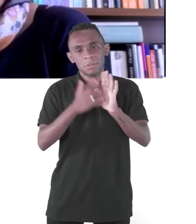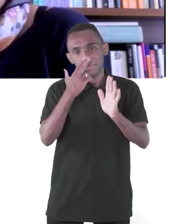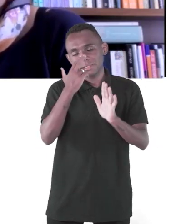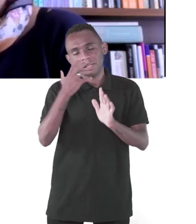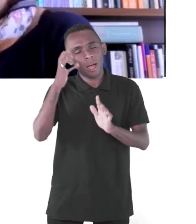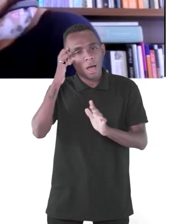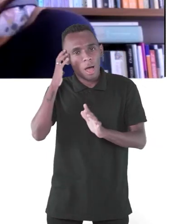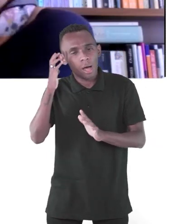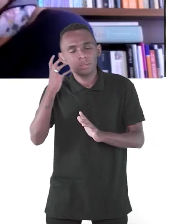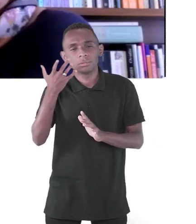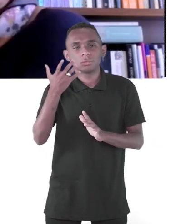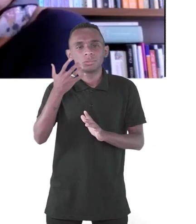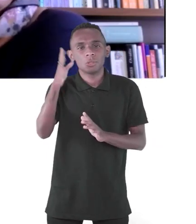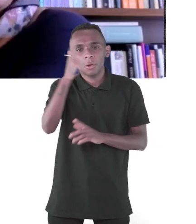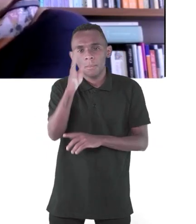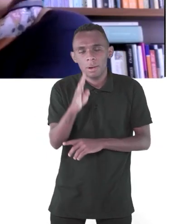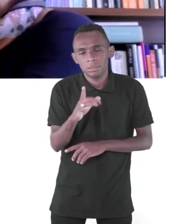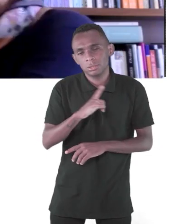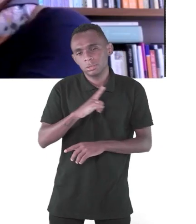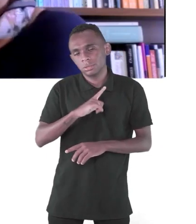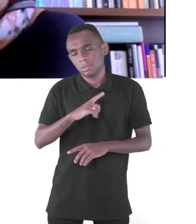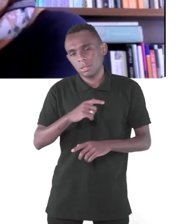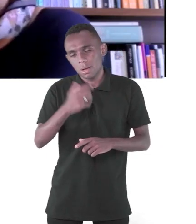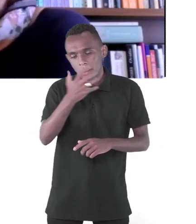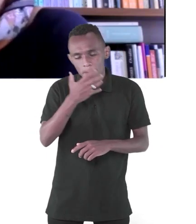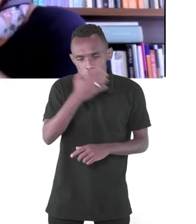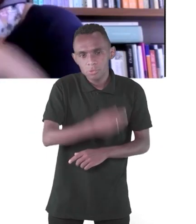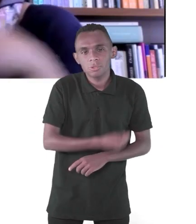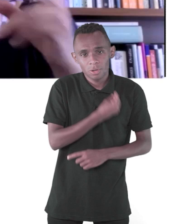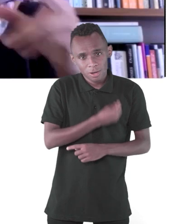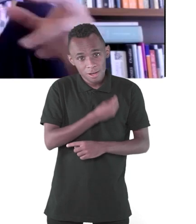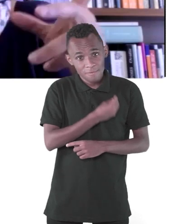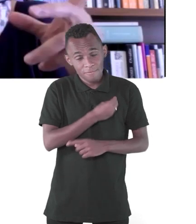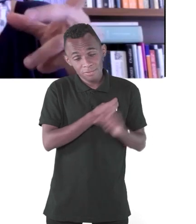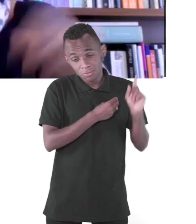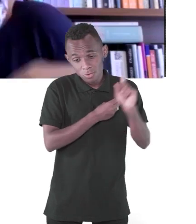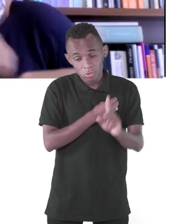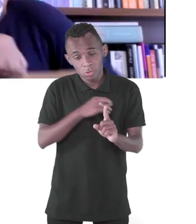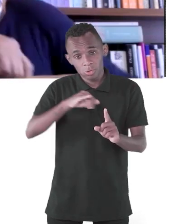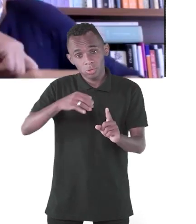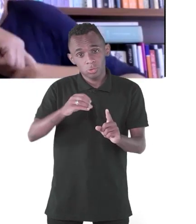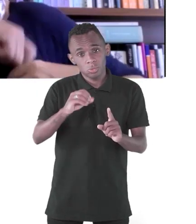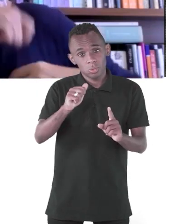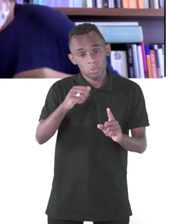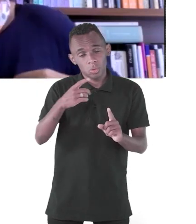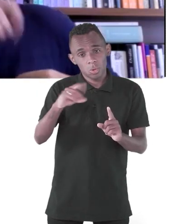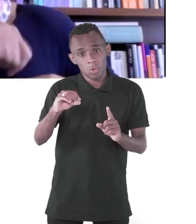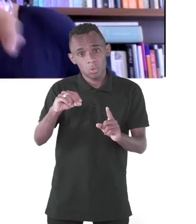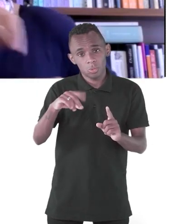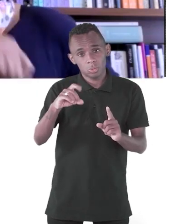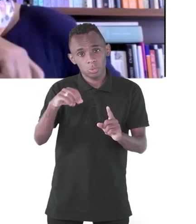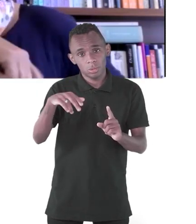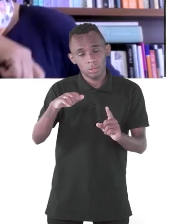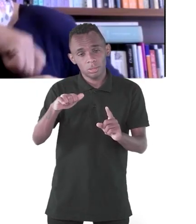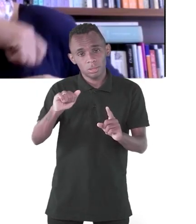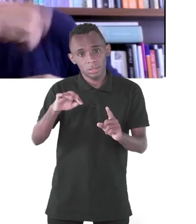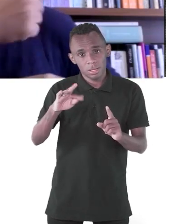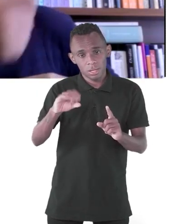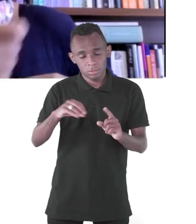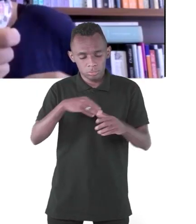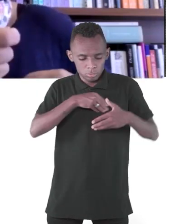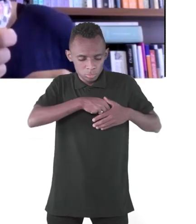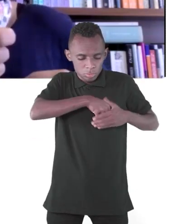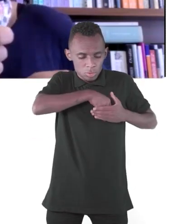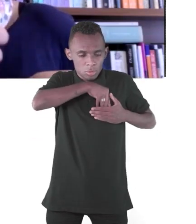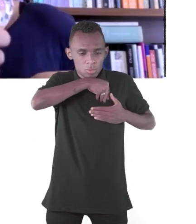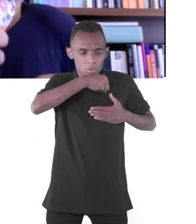Rádio Nacional. Tinha trilha instrumental feita ao vivo, não sei o quê. Me aparece o João Donato e tira literalmente do bolso